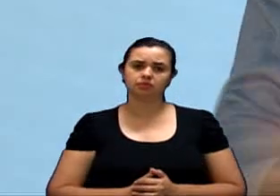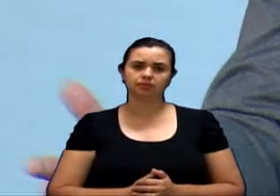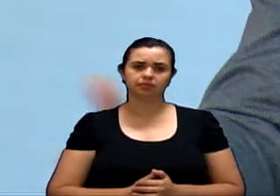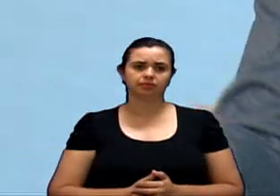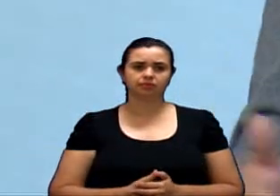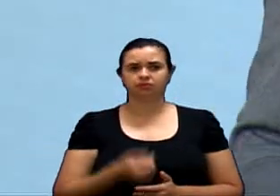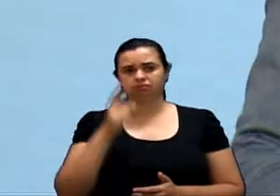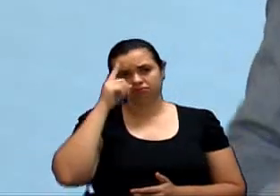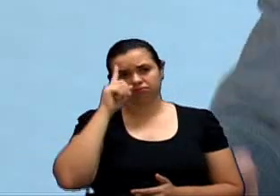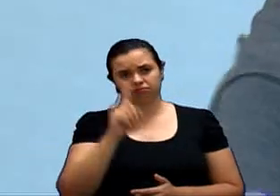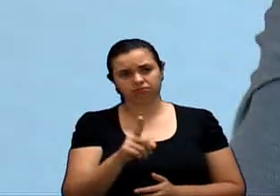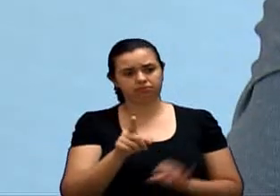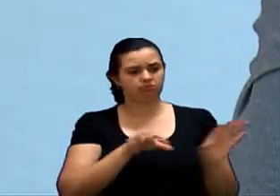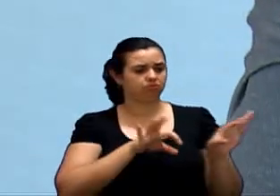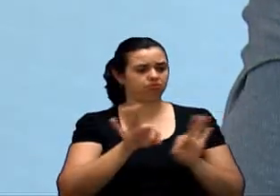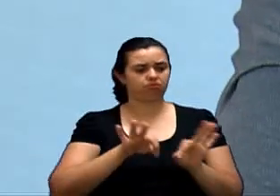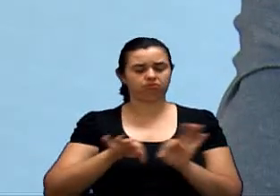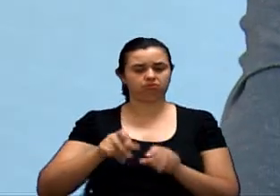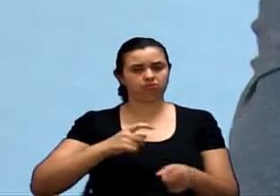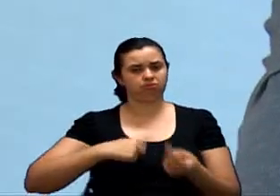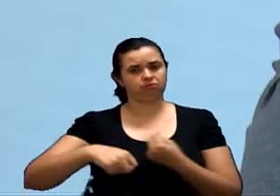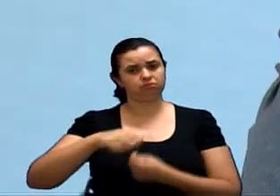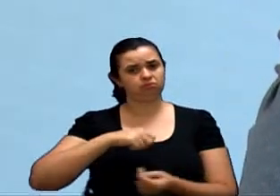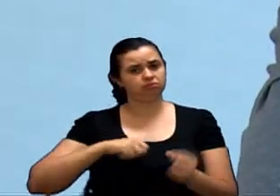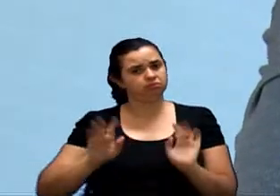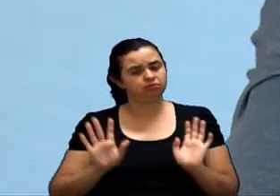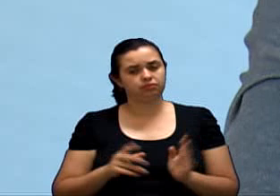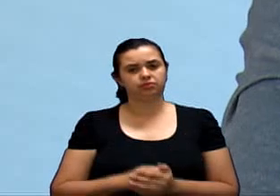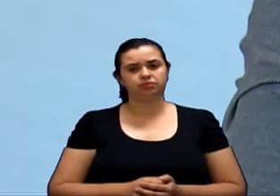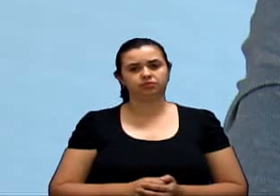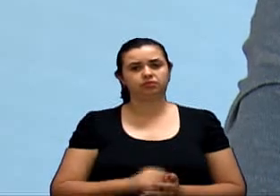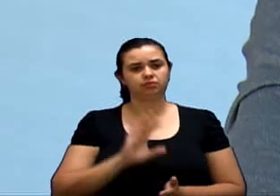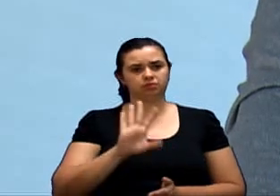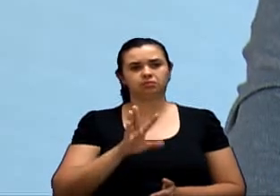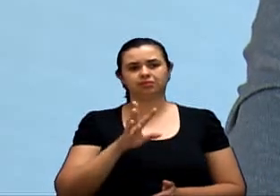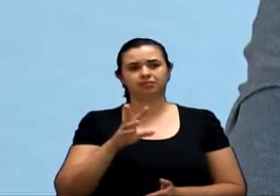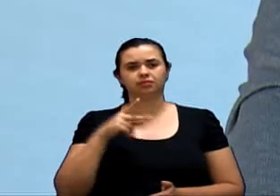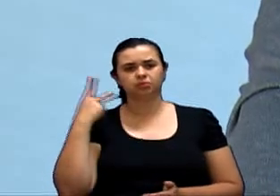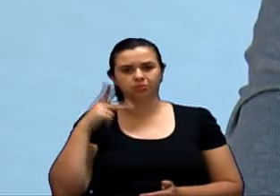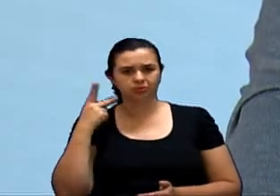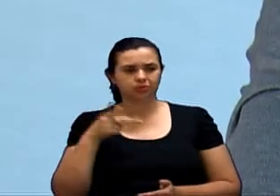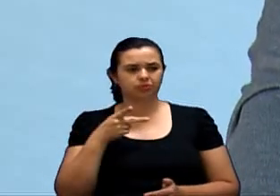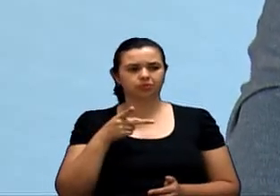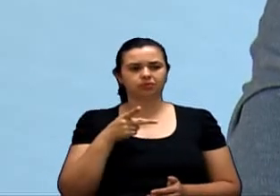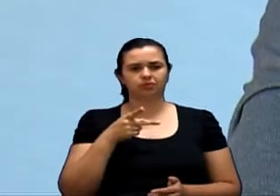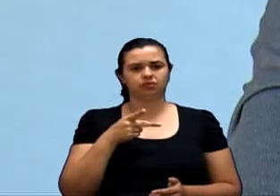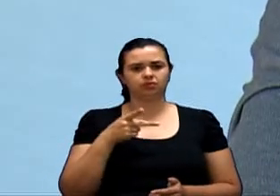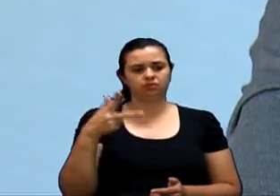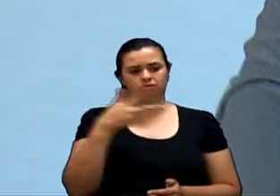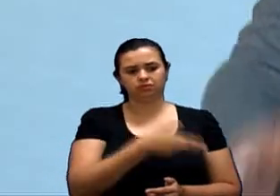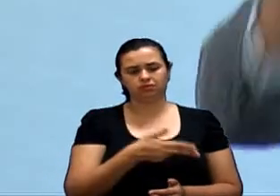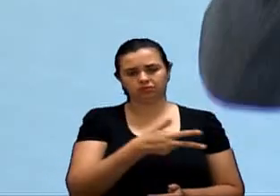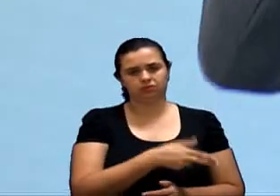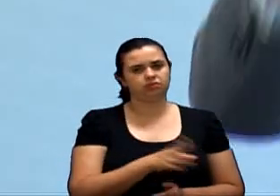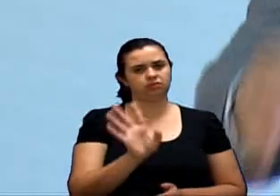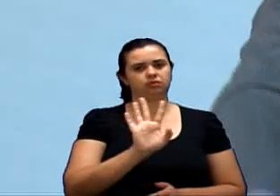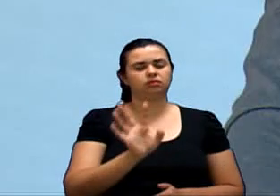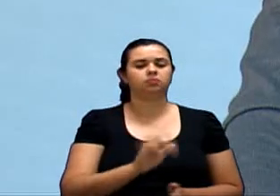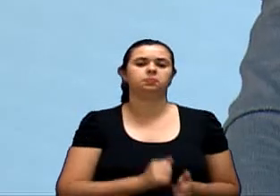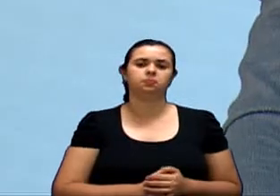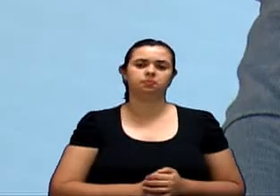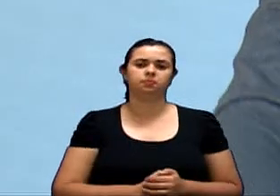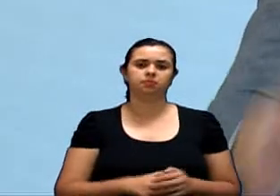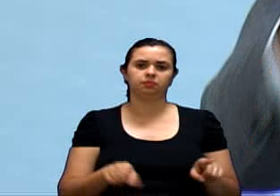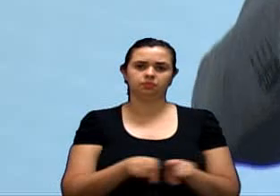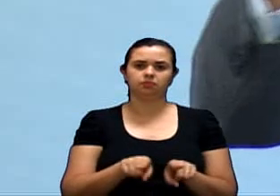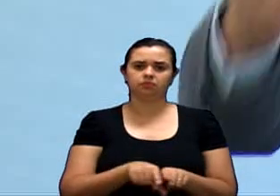processo administrativo, mas eu não quero acreditar que tenha um projeto político voltado atrás disso aqui, suspendendo. Até porque Rosana, Rony,